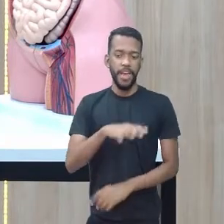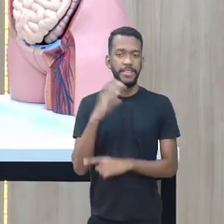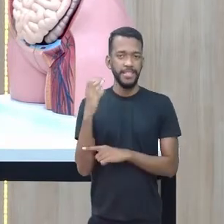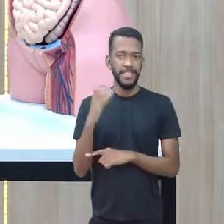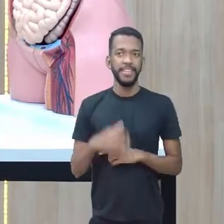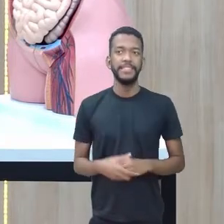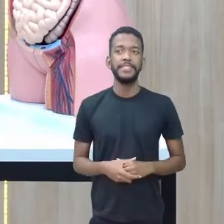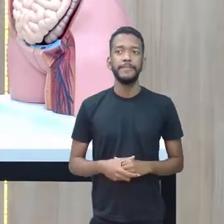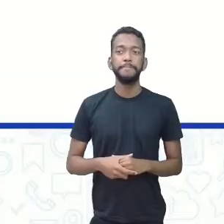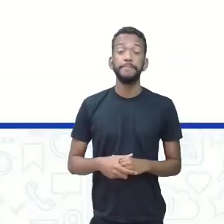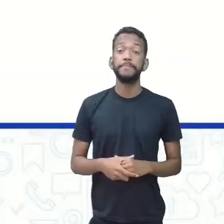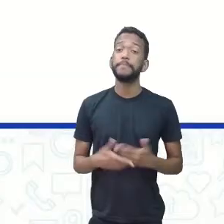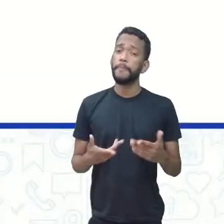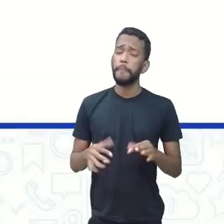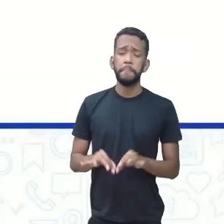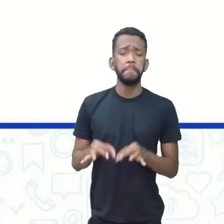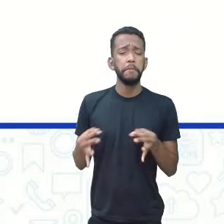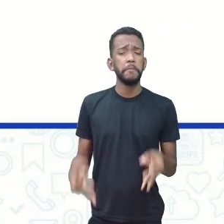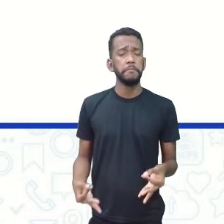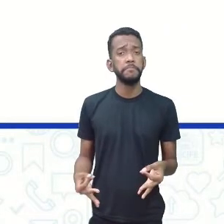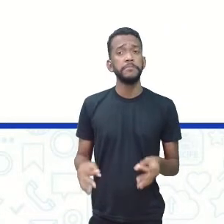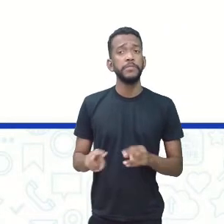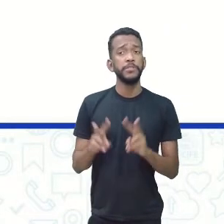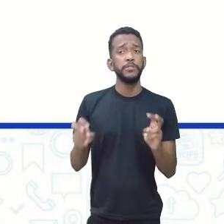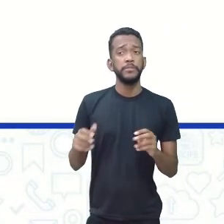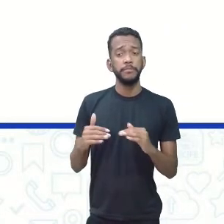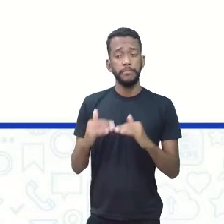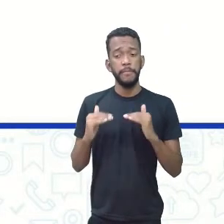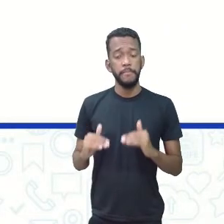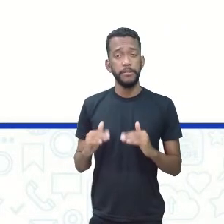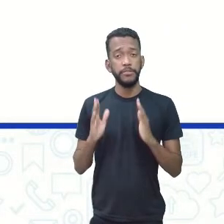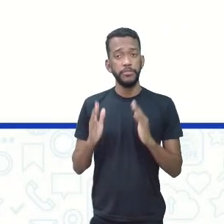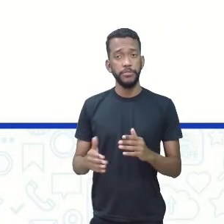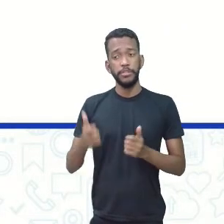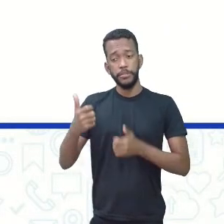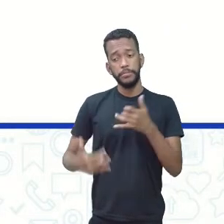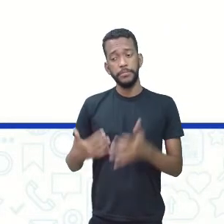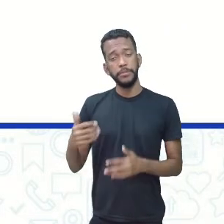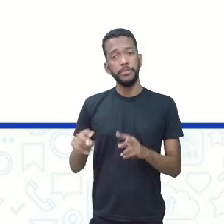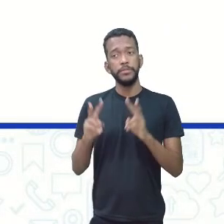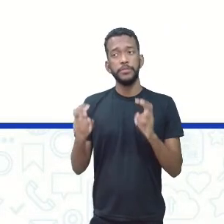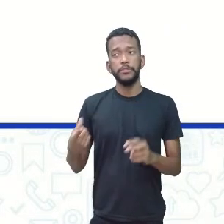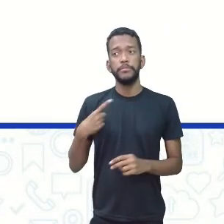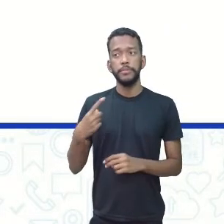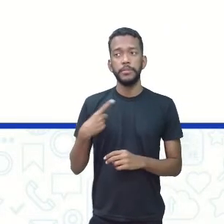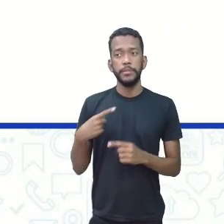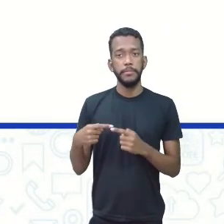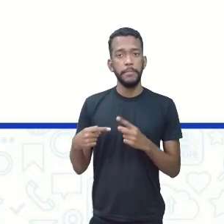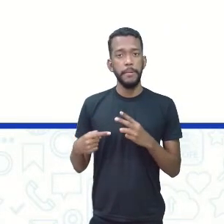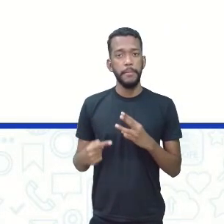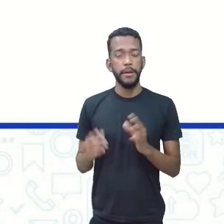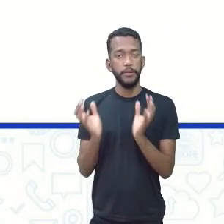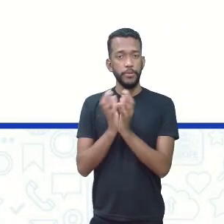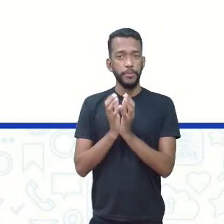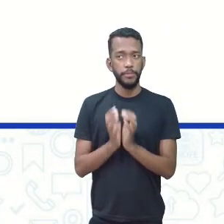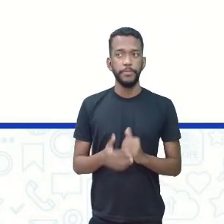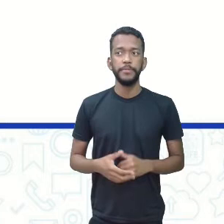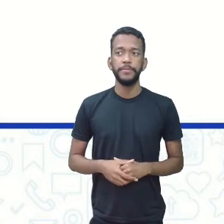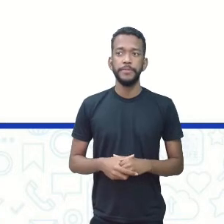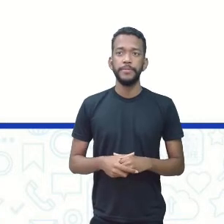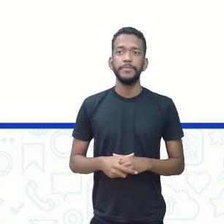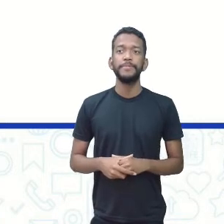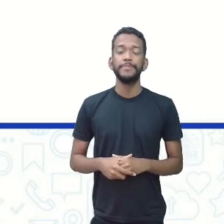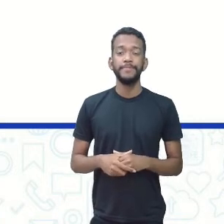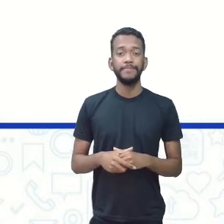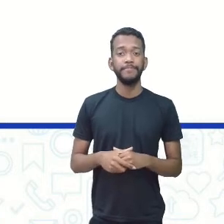que diz. De maneira simples, a figura abaixo ilustra uma célula dividida em 3 partes.